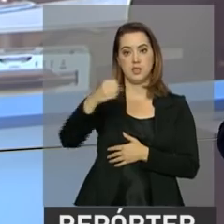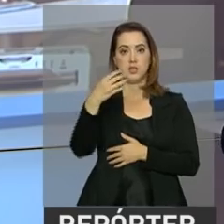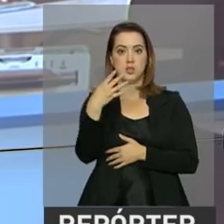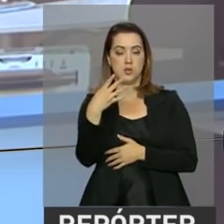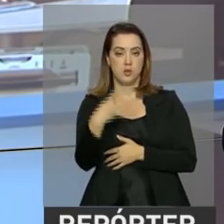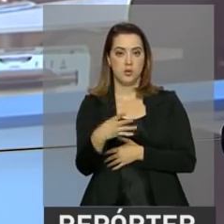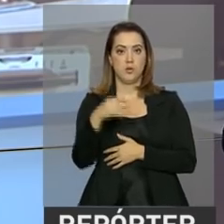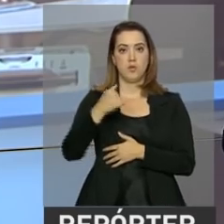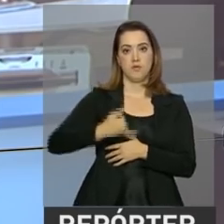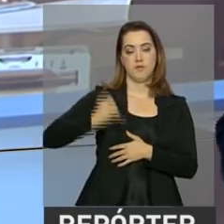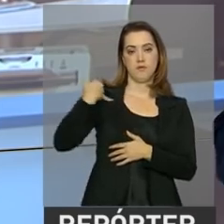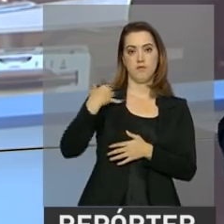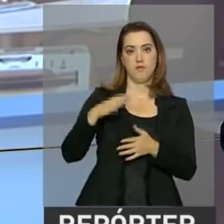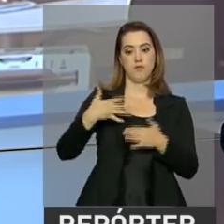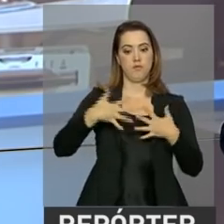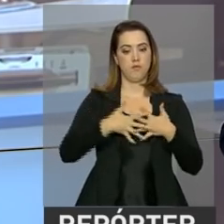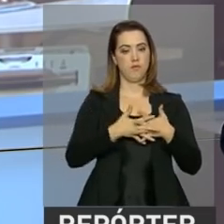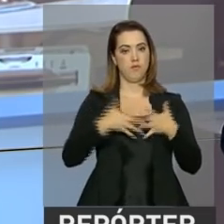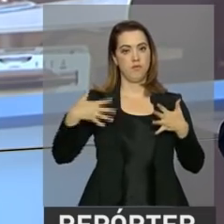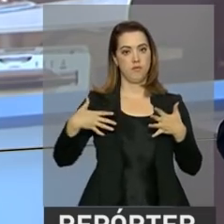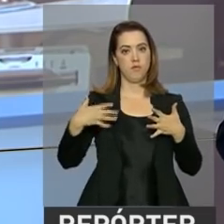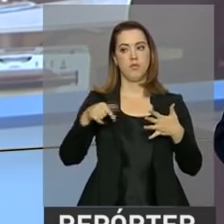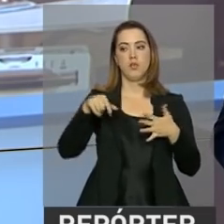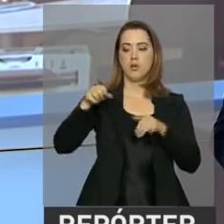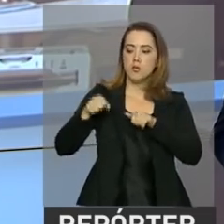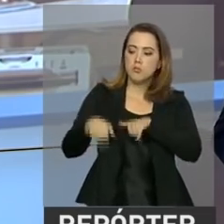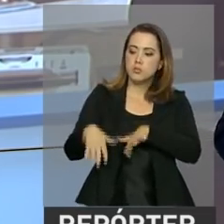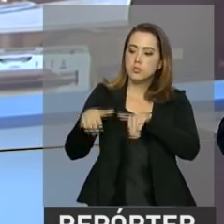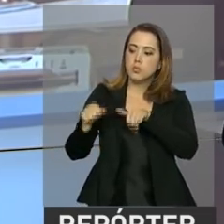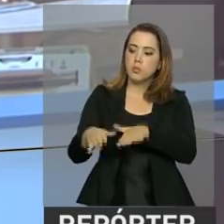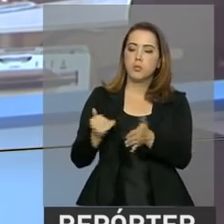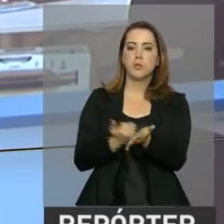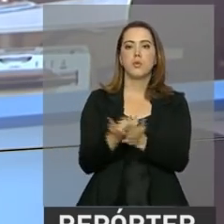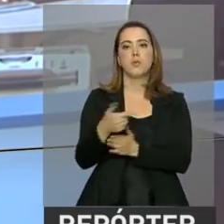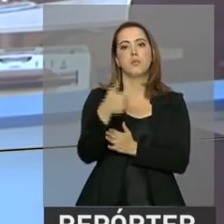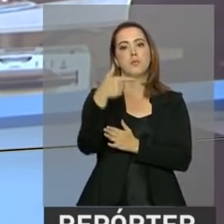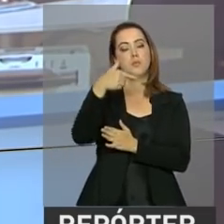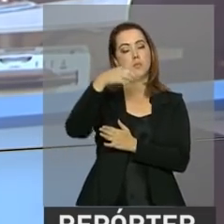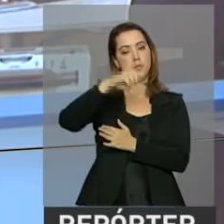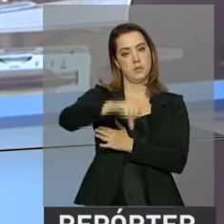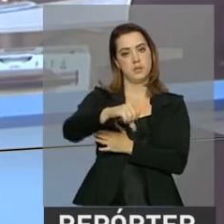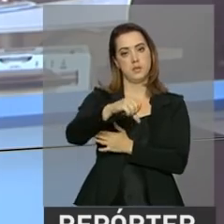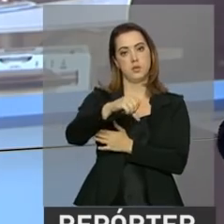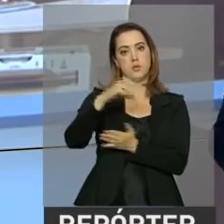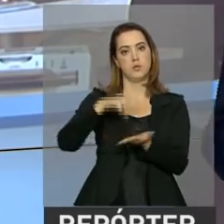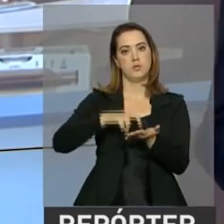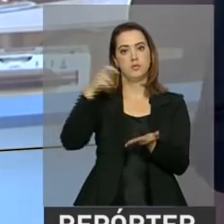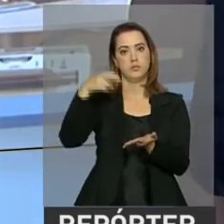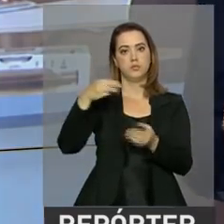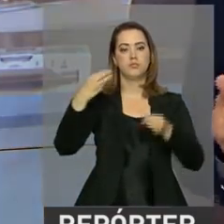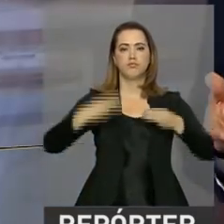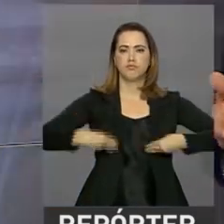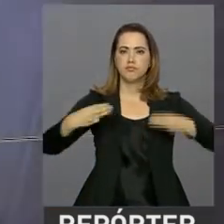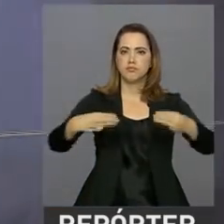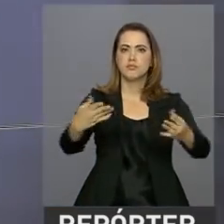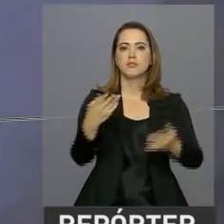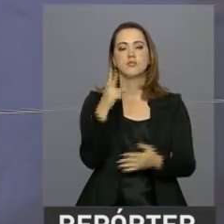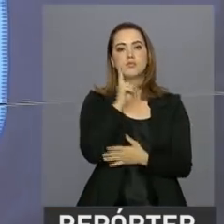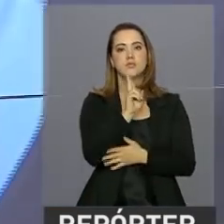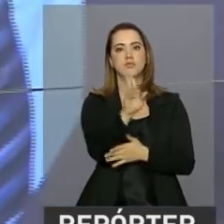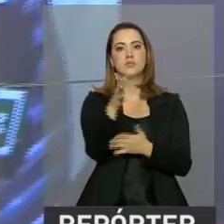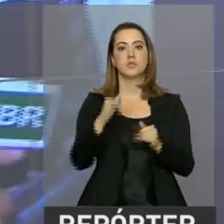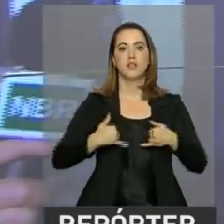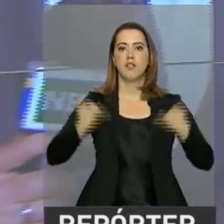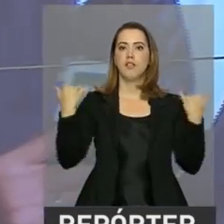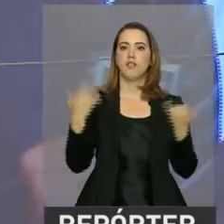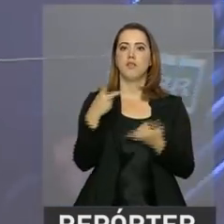Brasília, o tradicional desfile que comemora a data vai começar às 9 horas da manhã na Esplanada dos Ministérios. Vamos saber os detalhes da festa